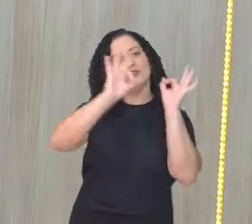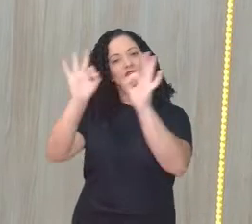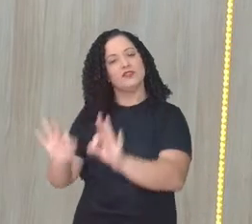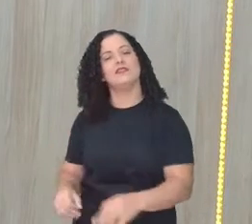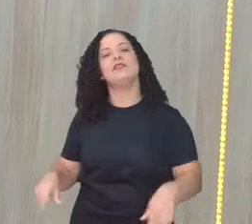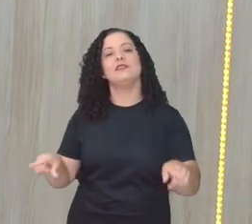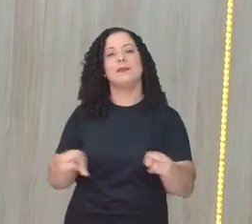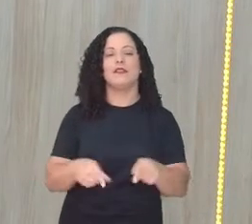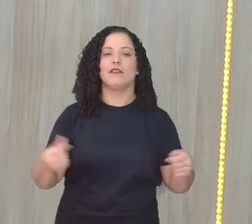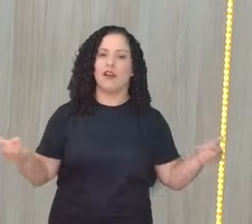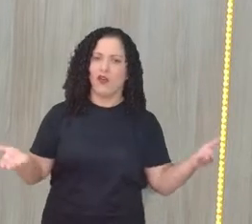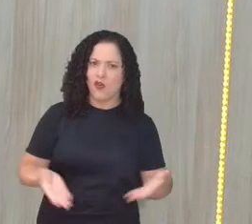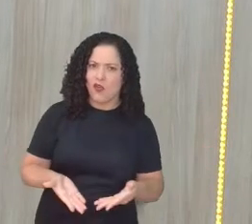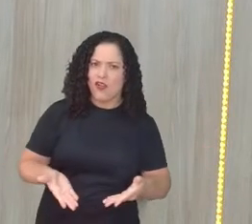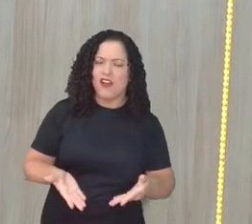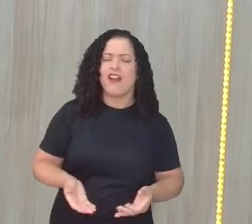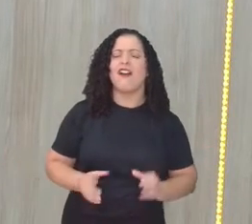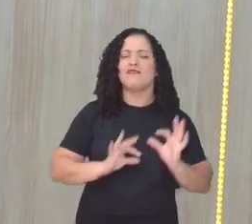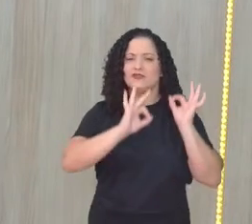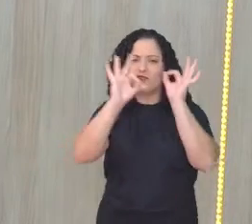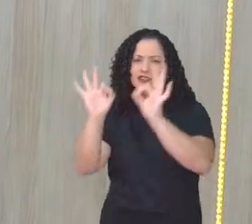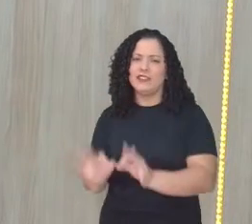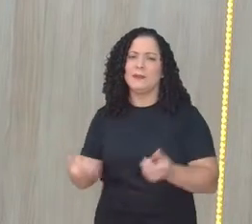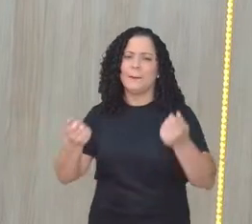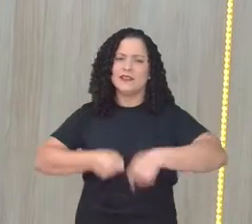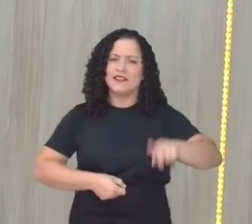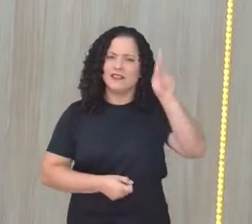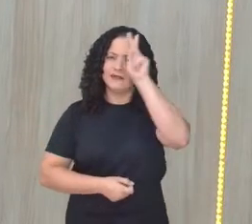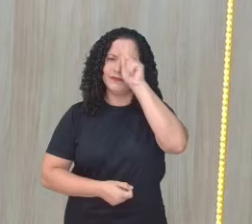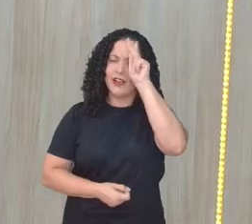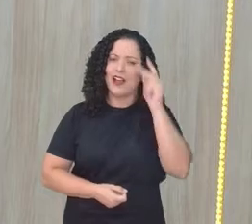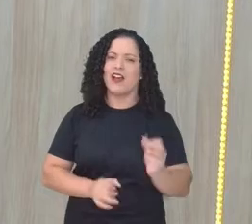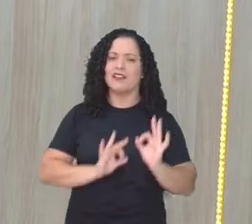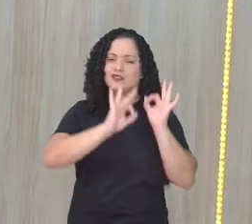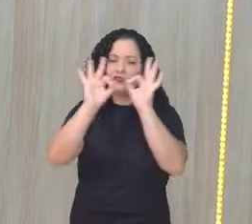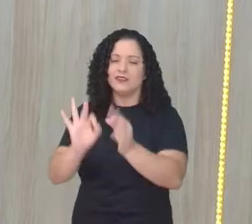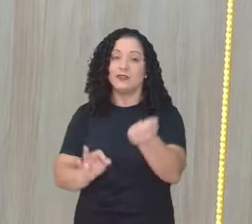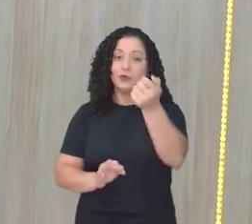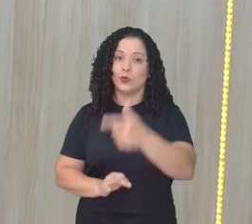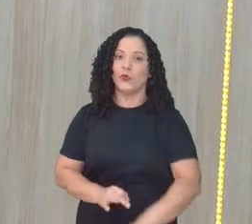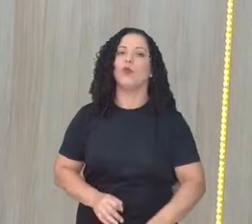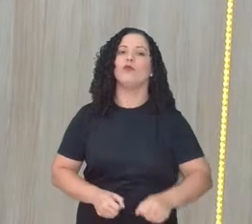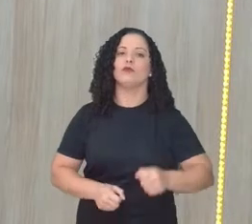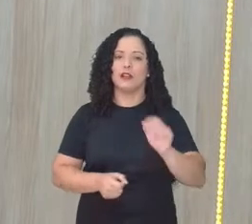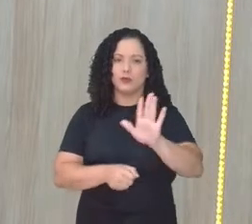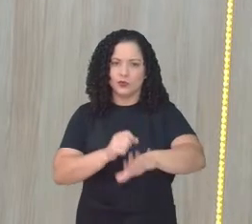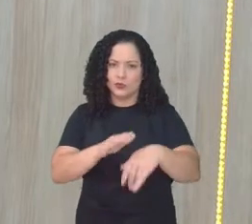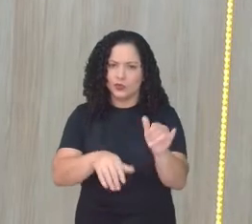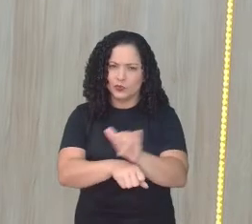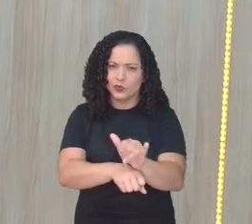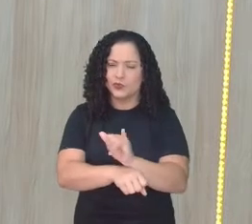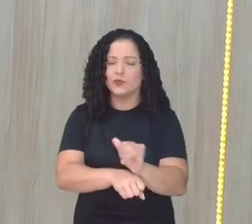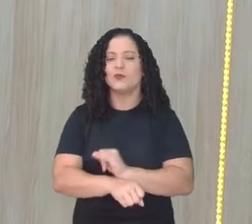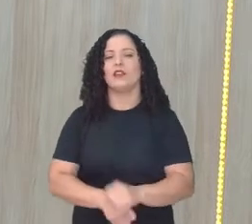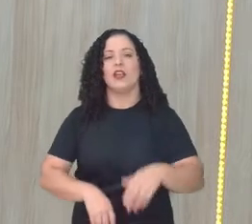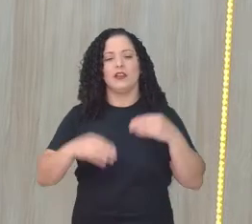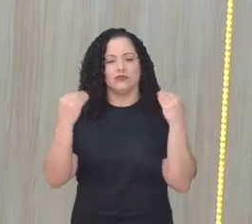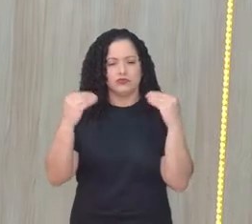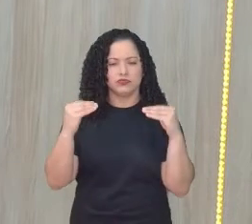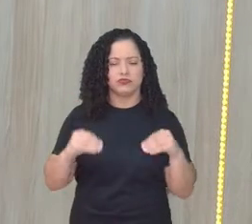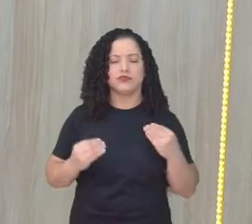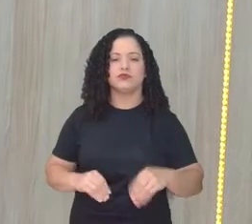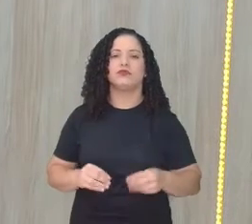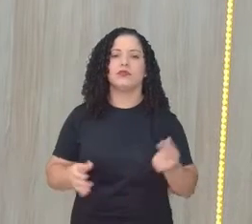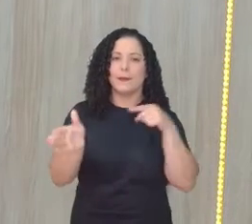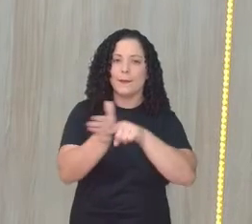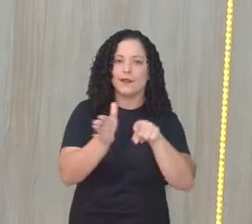Assistiu a aula agora, precisou rever alguma coisa, vai lá no YouTube, faz comentário, deixa lá pergunta, que na medida em que a gente